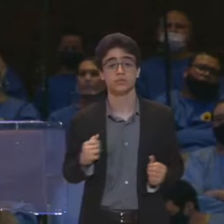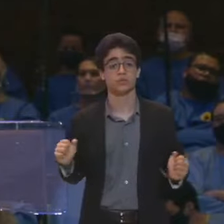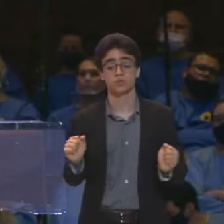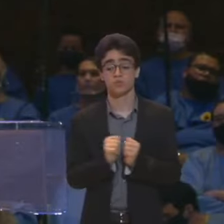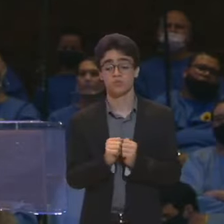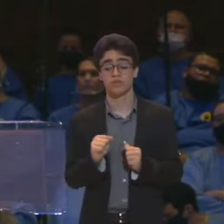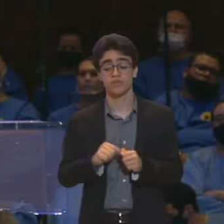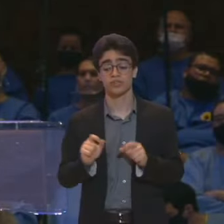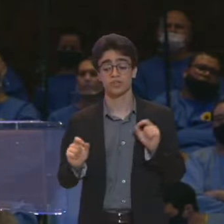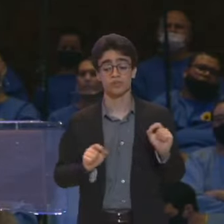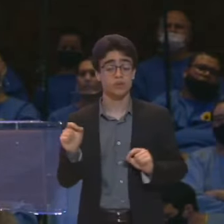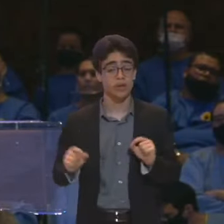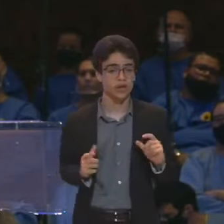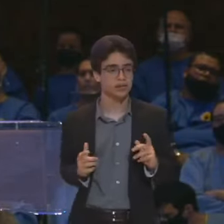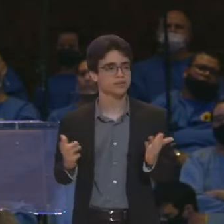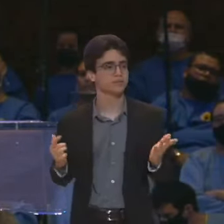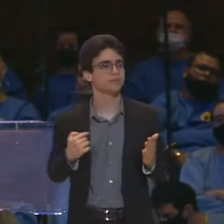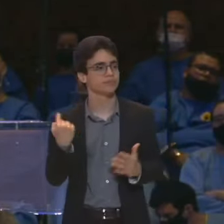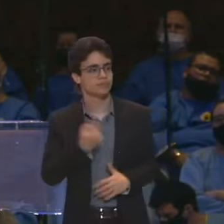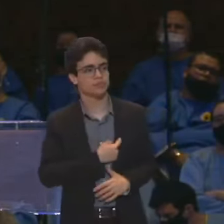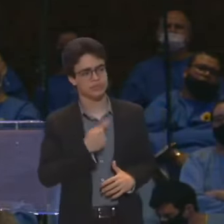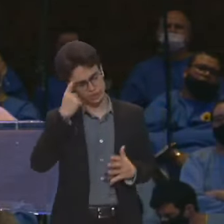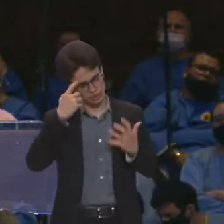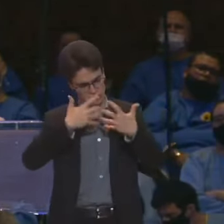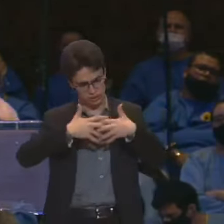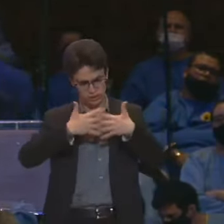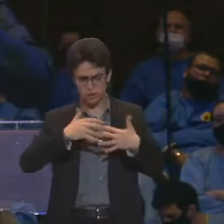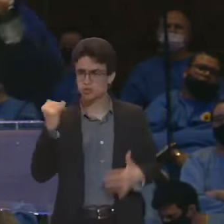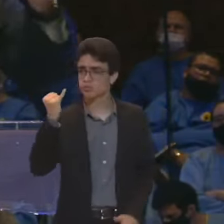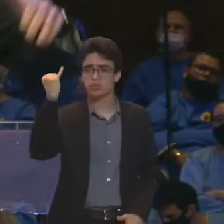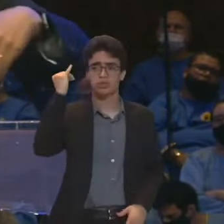presença? A pergunta mais importante que a gente tem que fazer